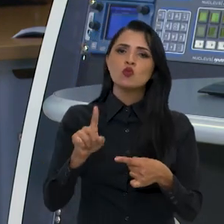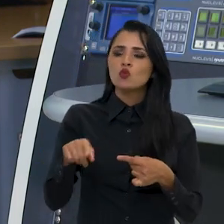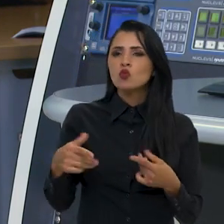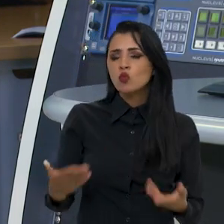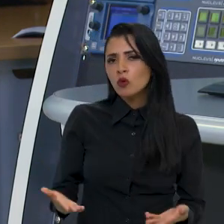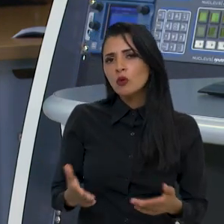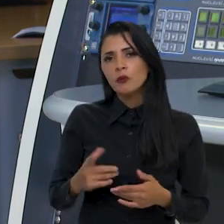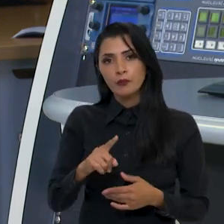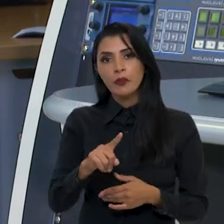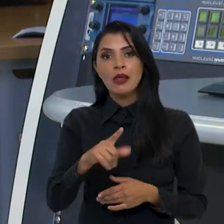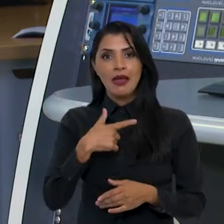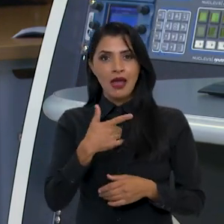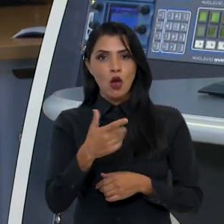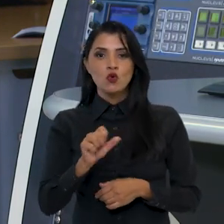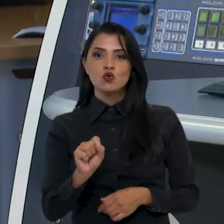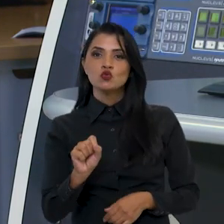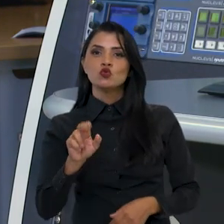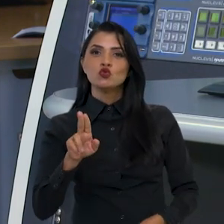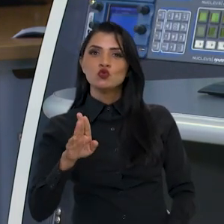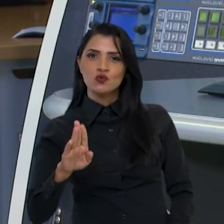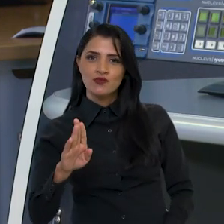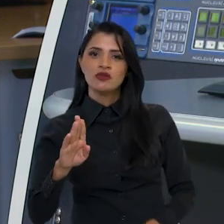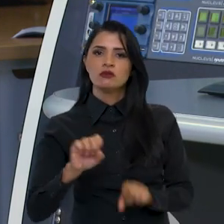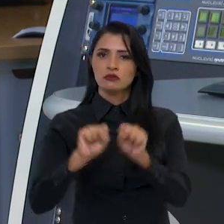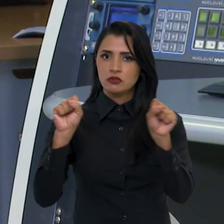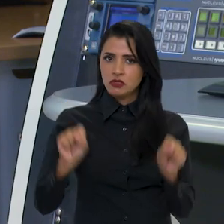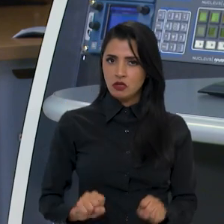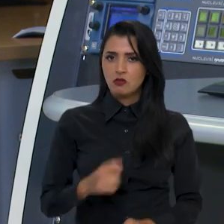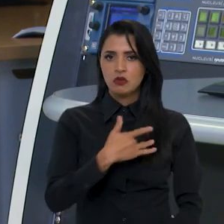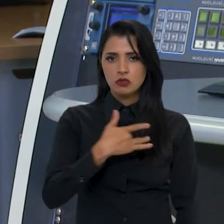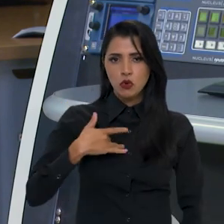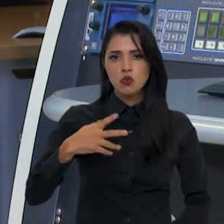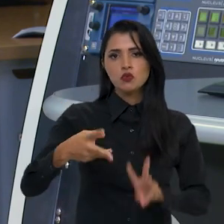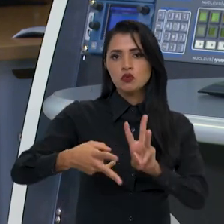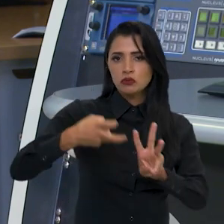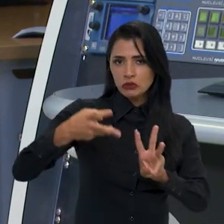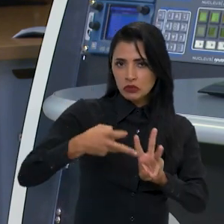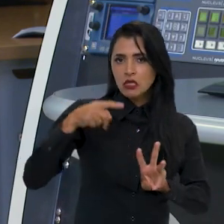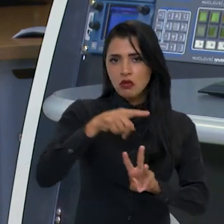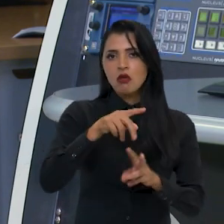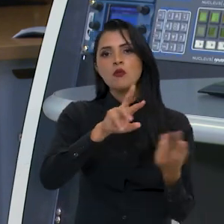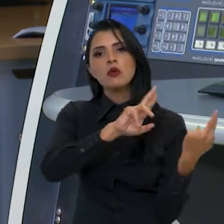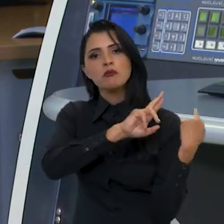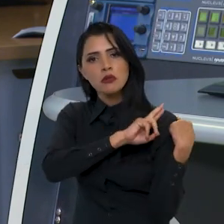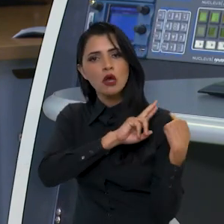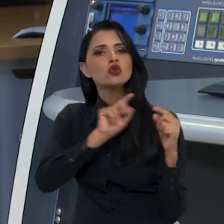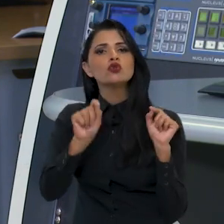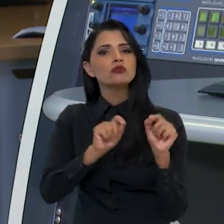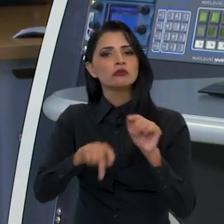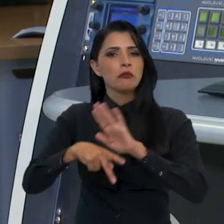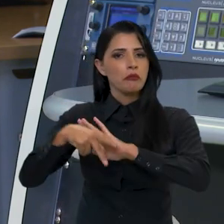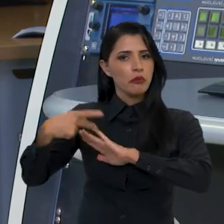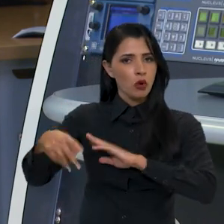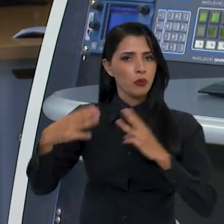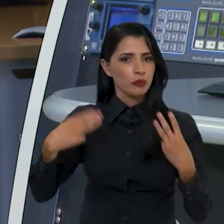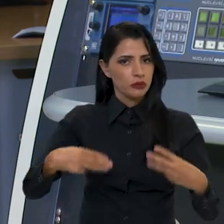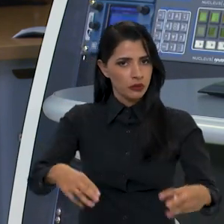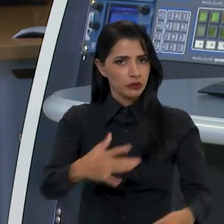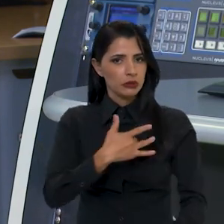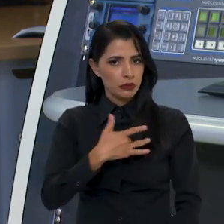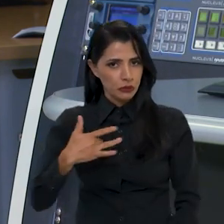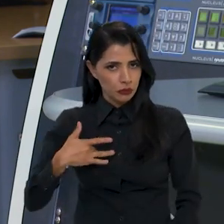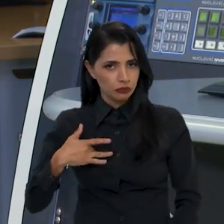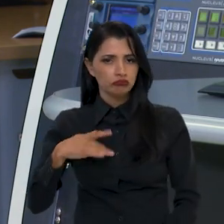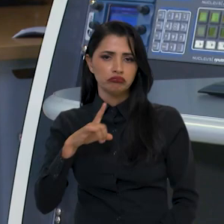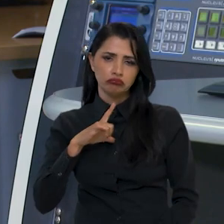dos aspectos é que o subsistema de saúde indígena, ele é um sistema que é responsabilidade direta do Ministério